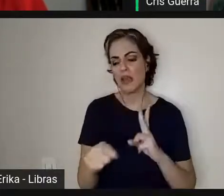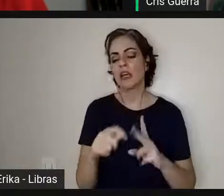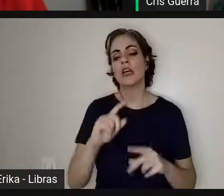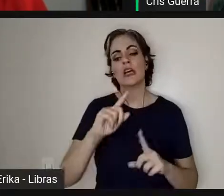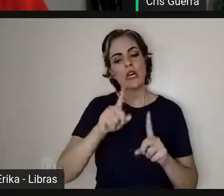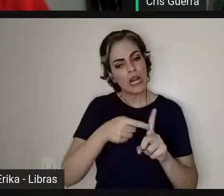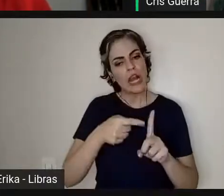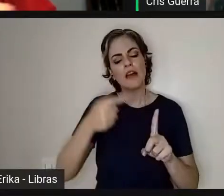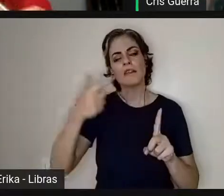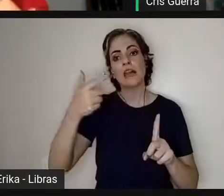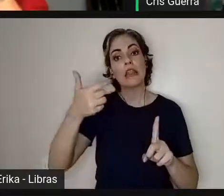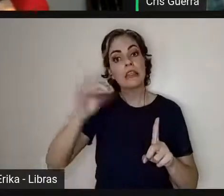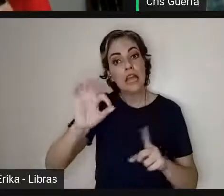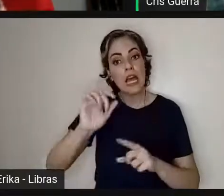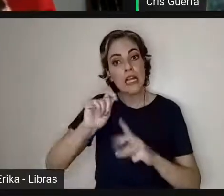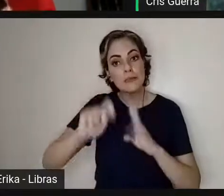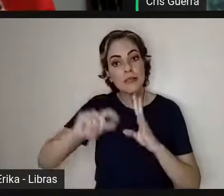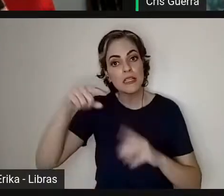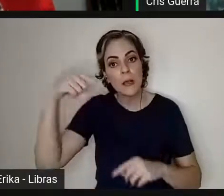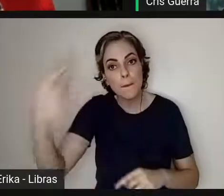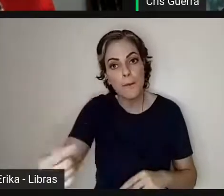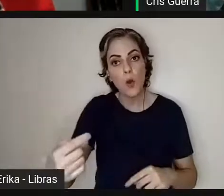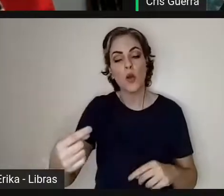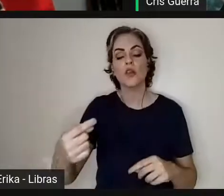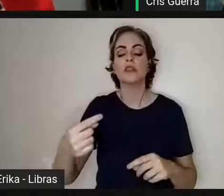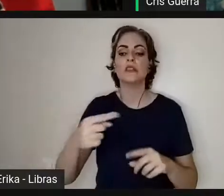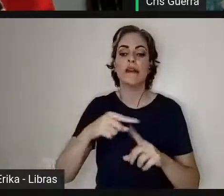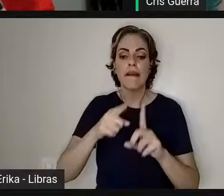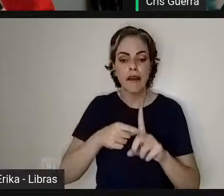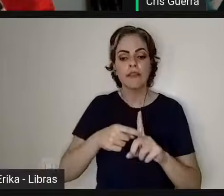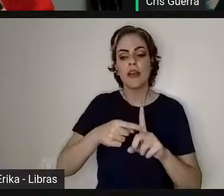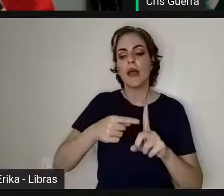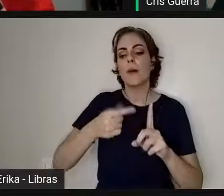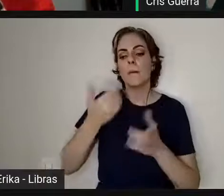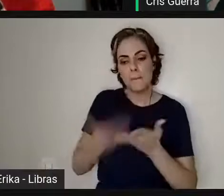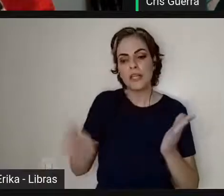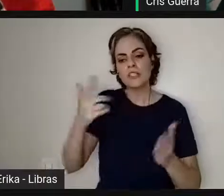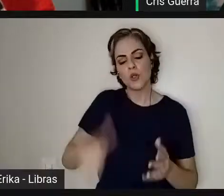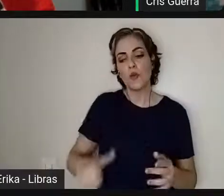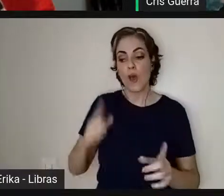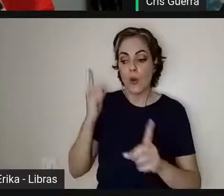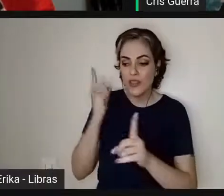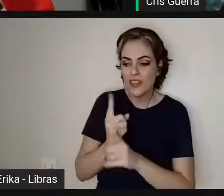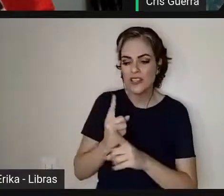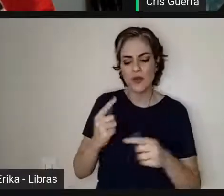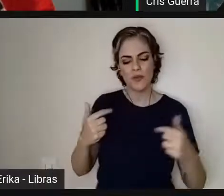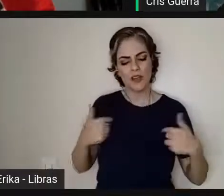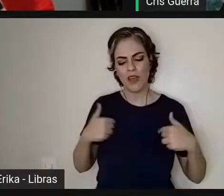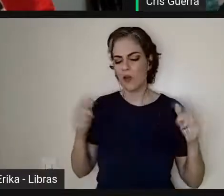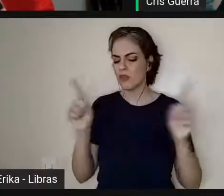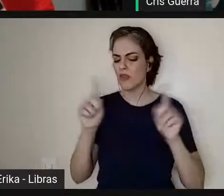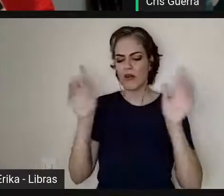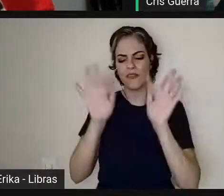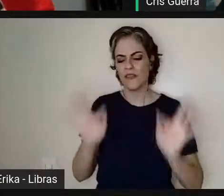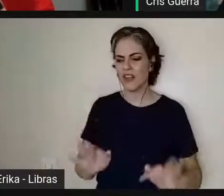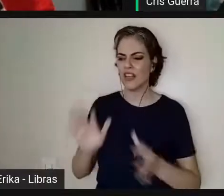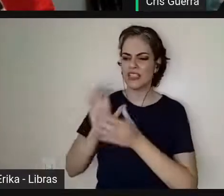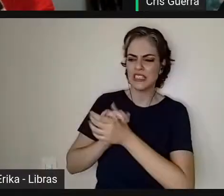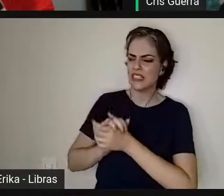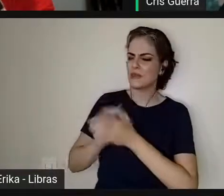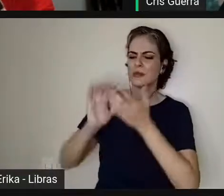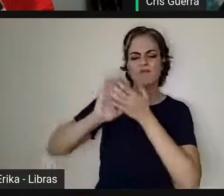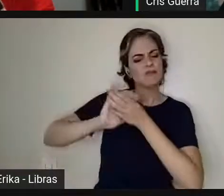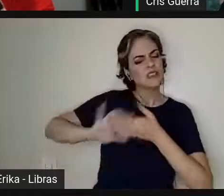10 meses depois, perdi de novo. E aí, quando eu perdi, eu descobri que eu não estava feliz nesse casamento, me separei